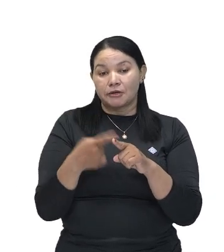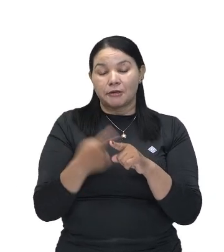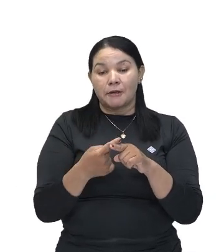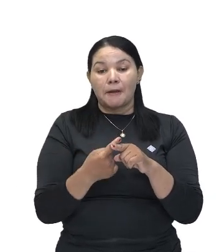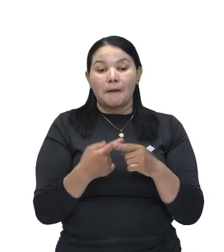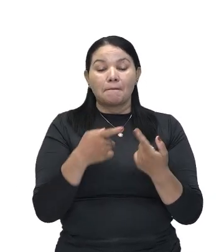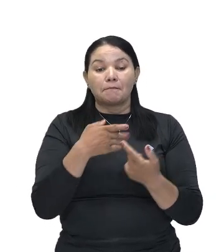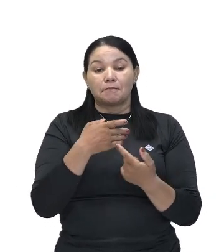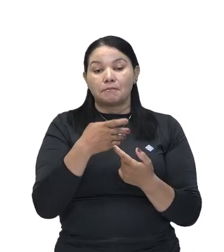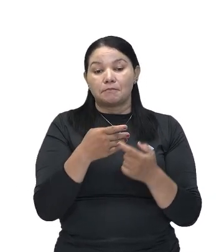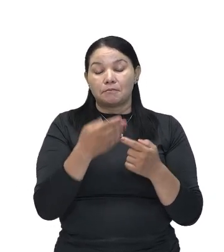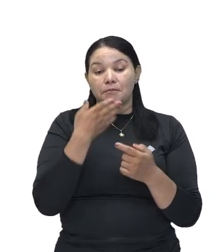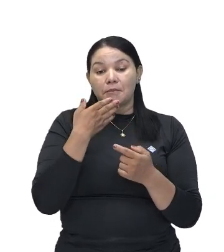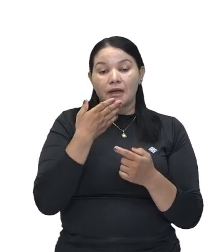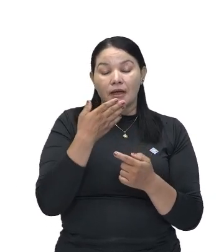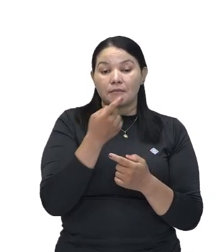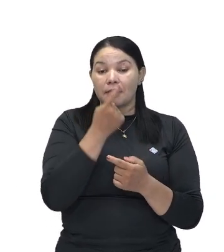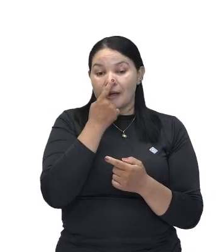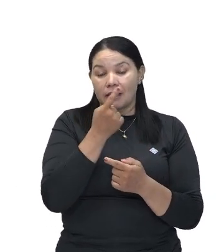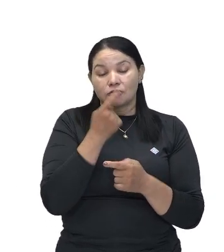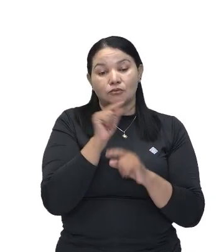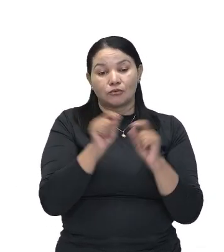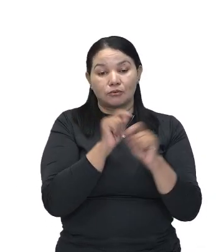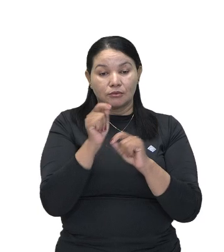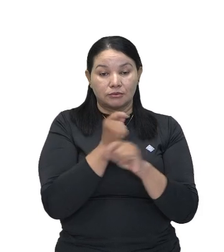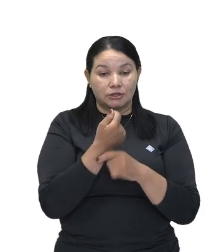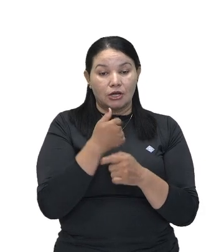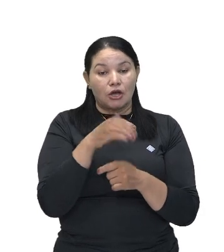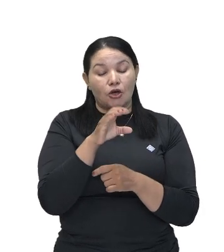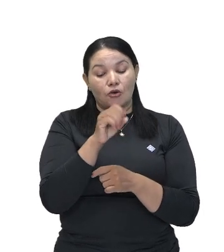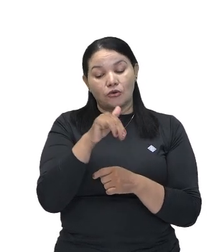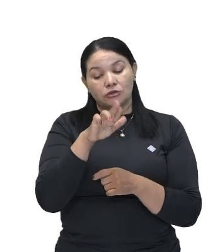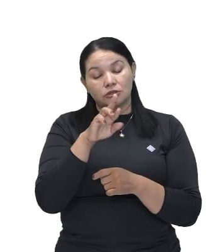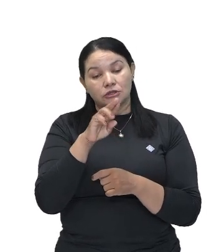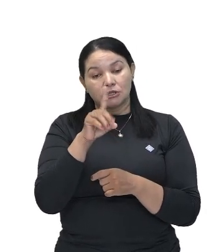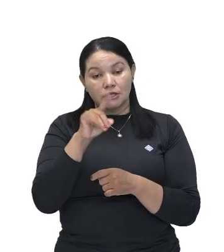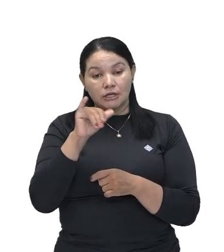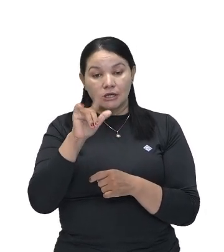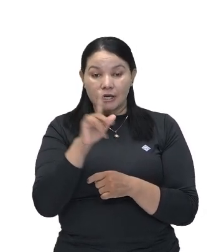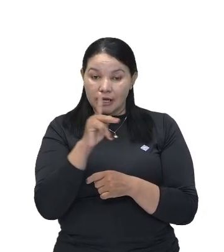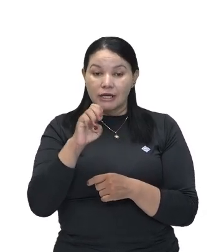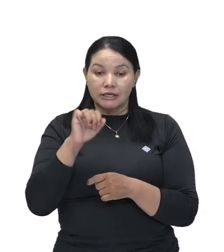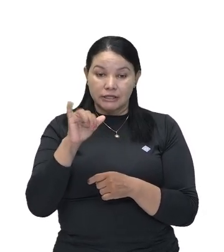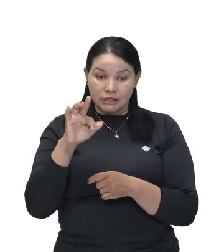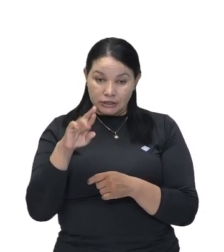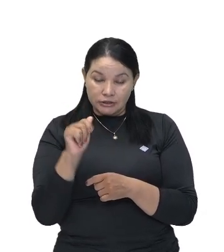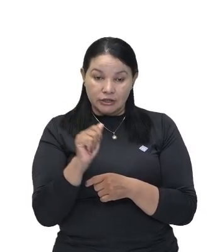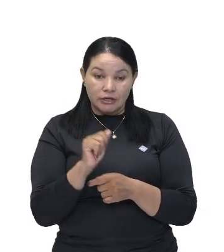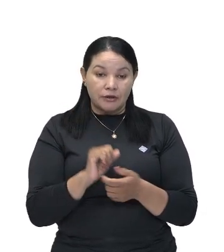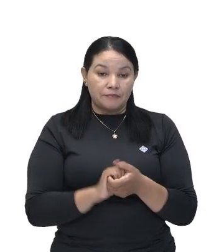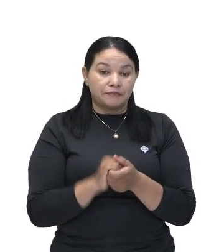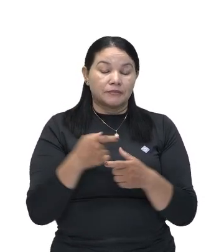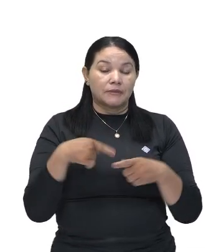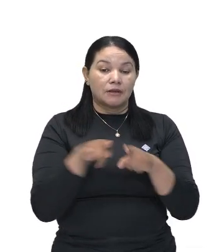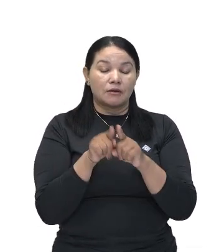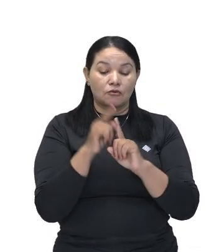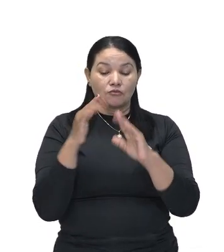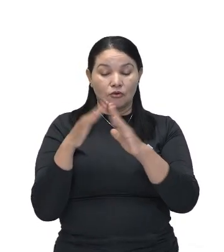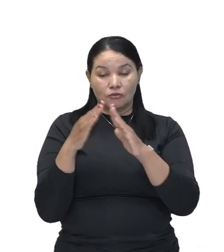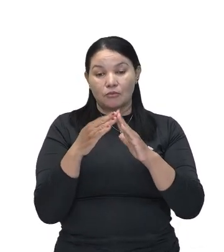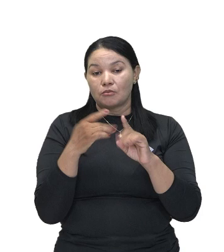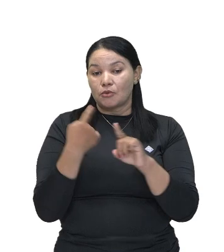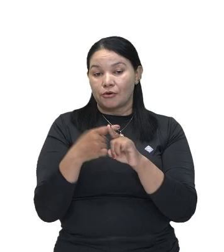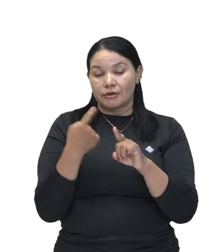aí. Então, poucas pessoas também vivendo aí próximo à Cordilheira dos Andes, principalmente pela rigorosidade